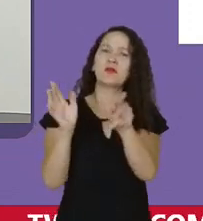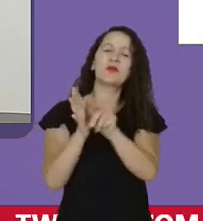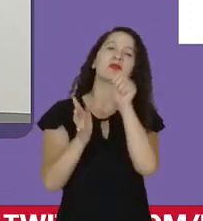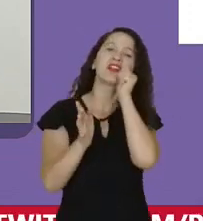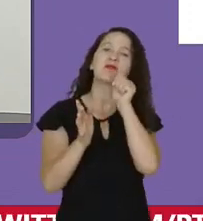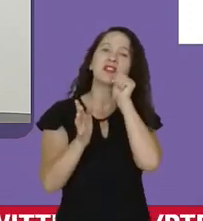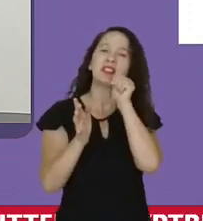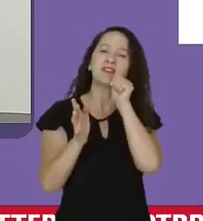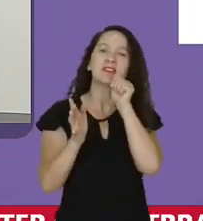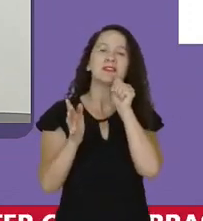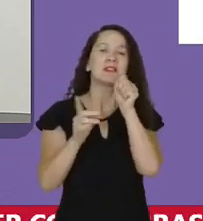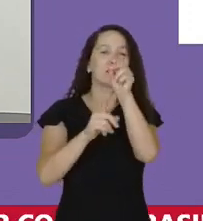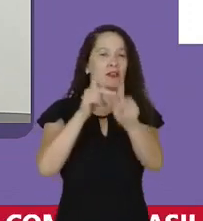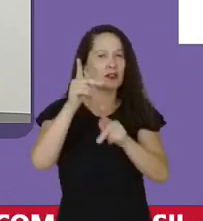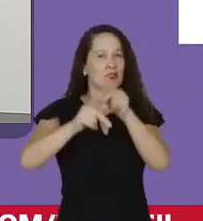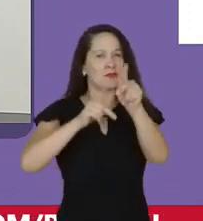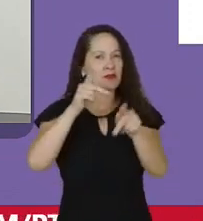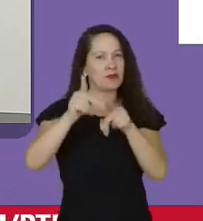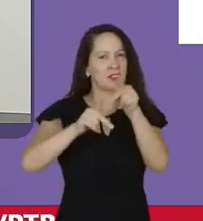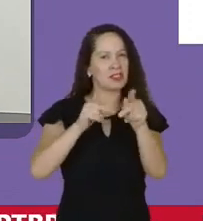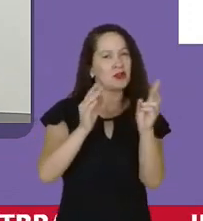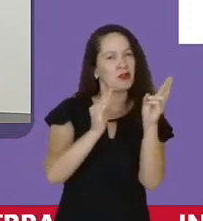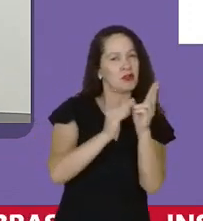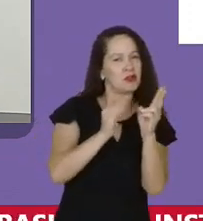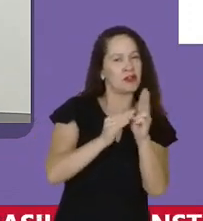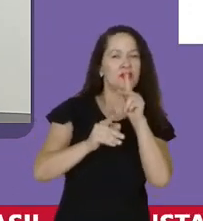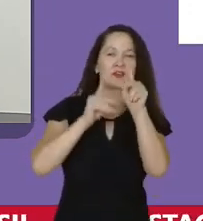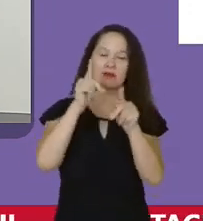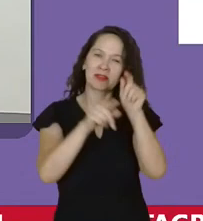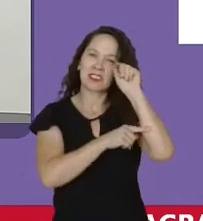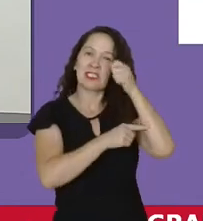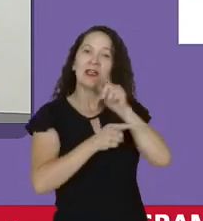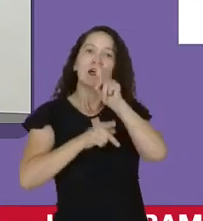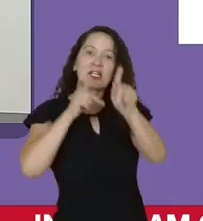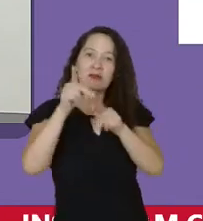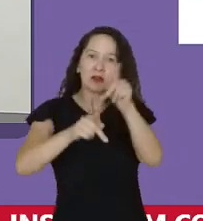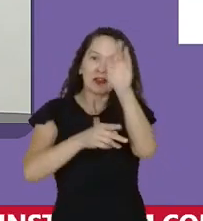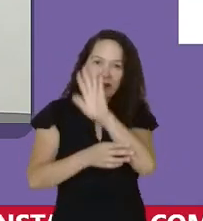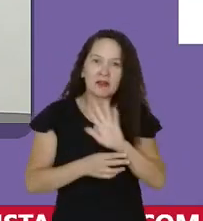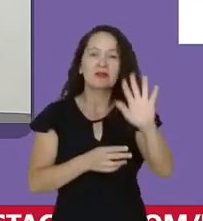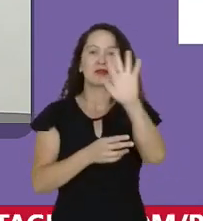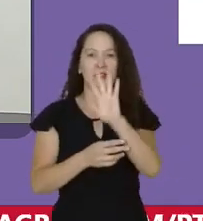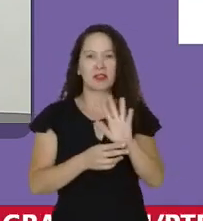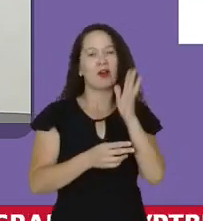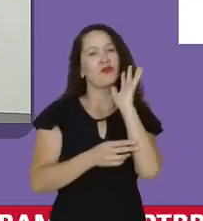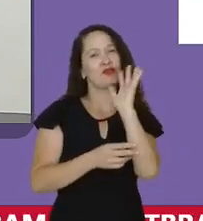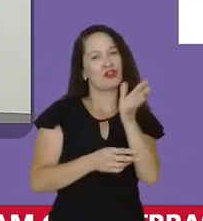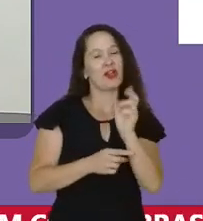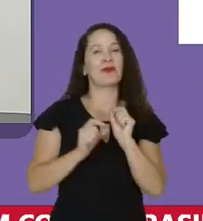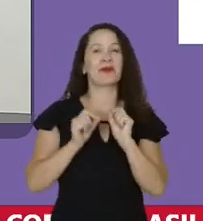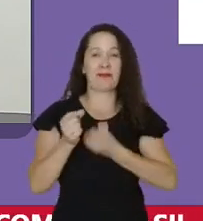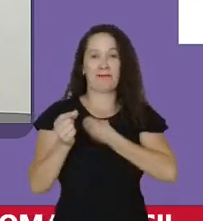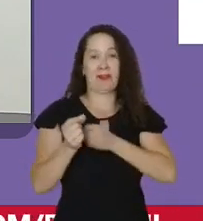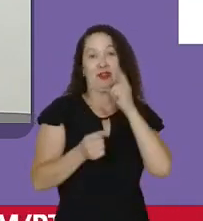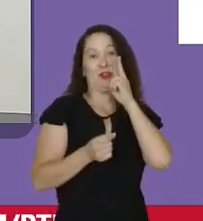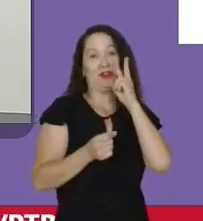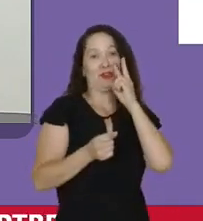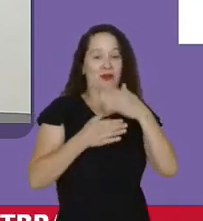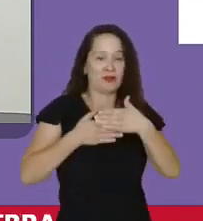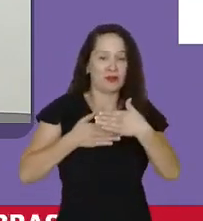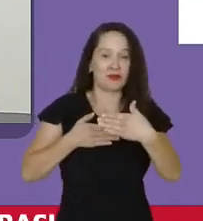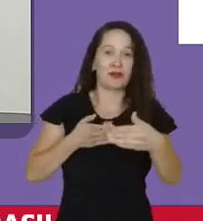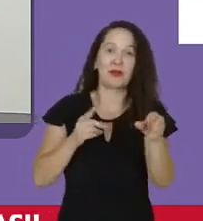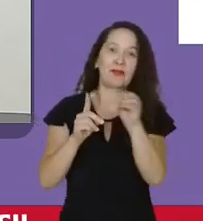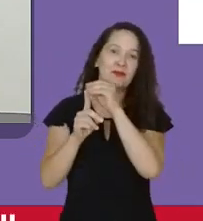mulheres, da população indígena, da população negra, as populações de uma forma geral que já estão historicamente em situação